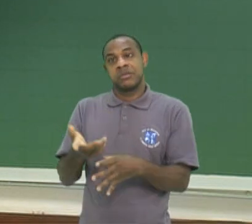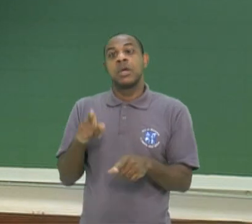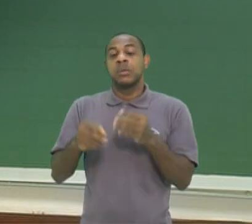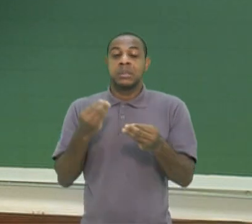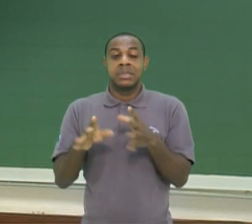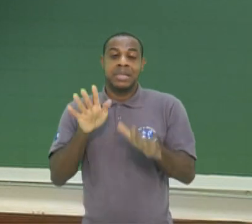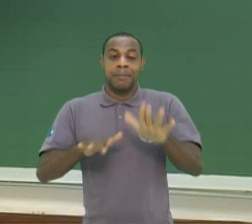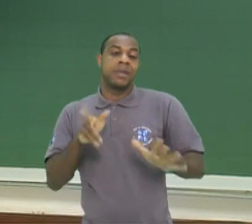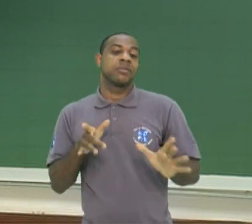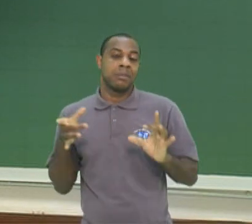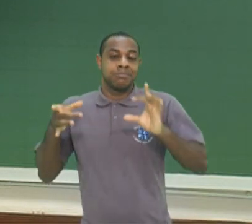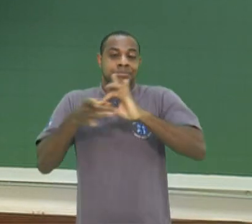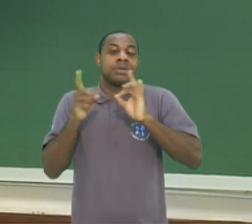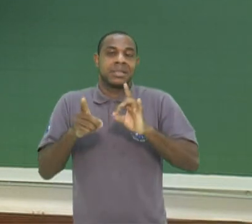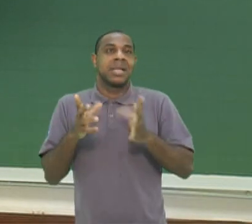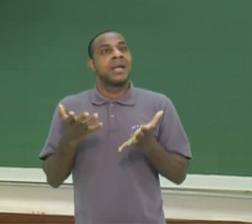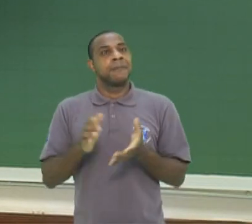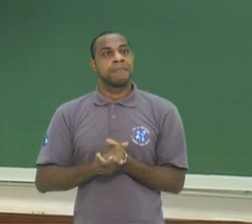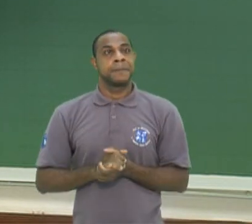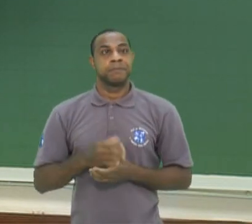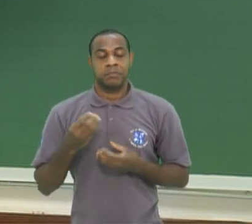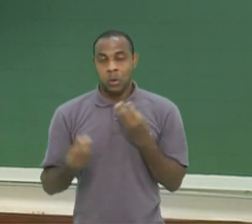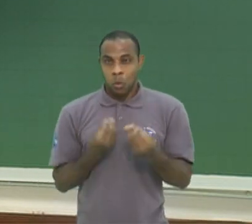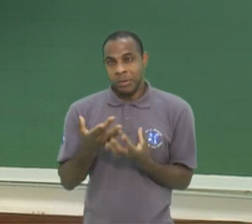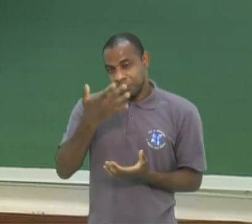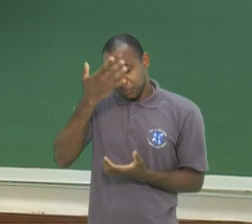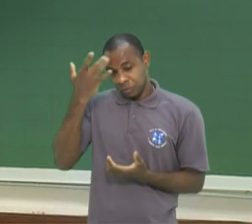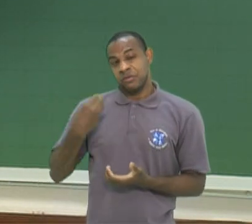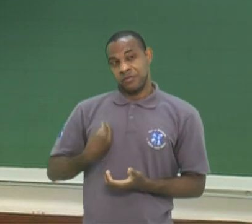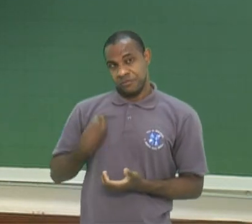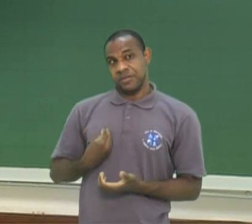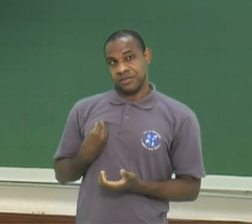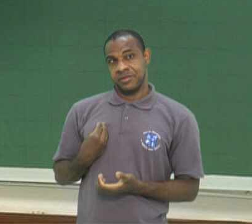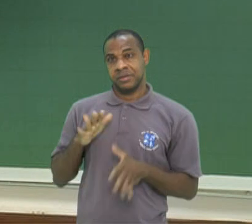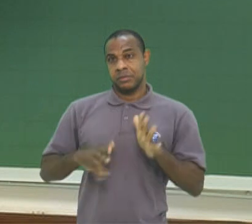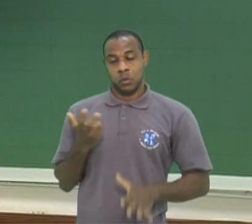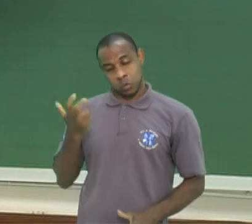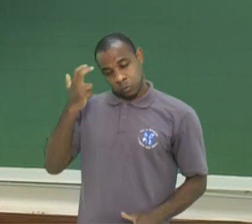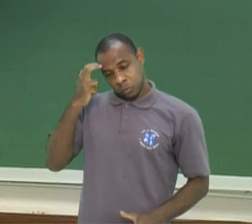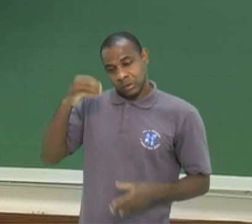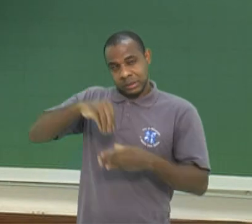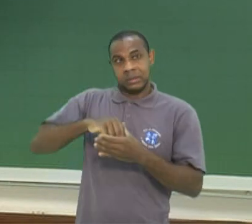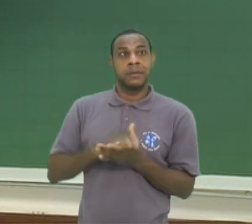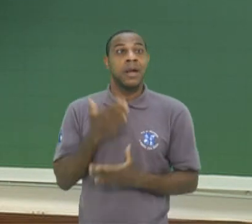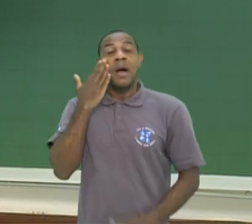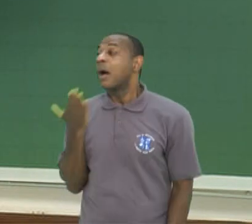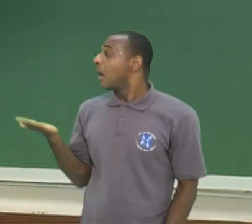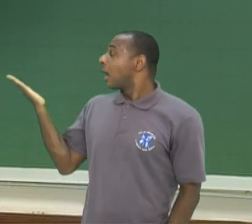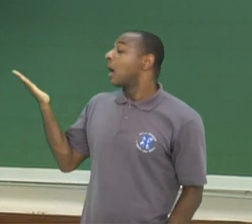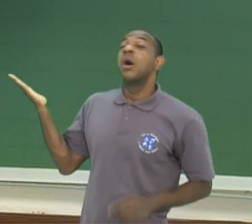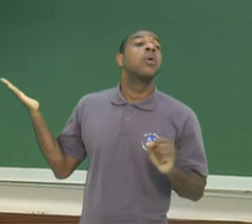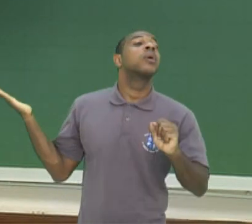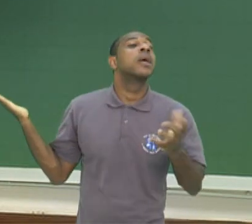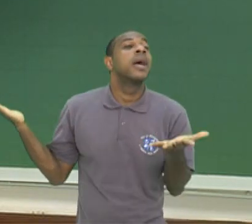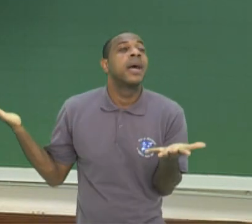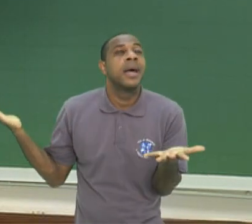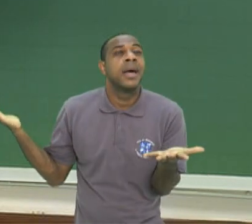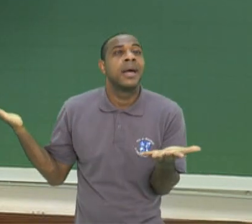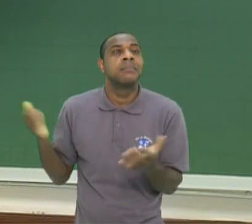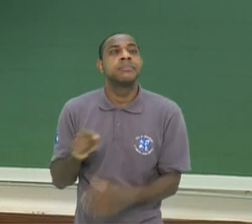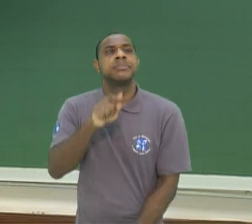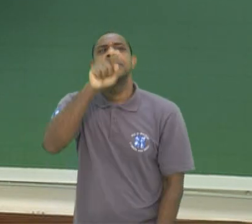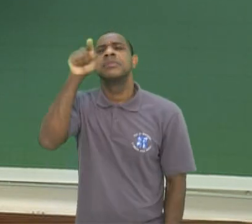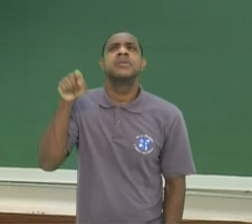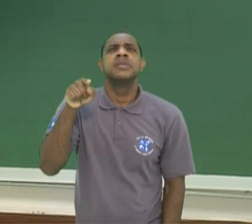condição cultural. Muito bem, aí é importante sempre, eu coloquei geografia, e um ponto de